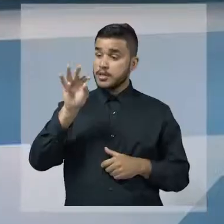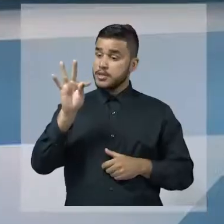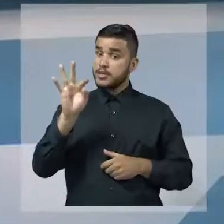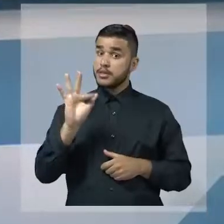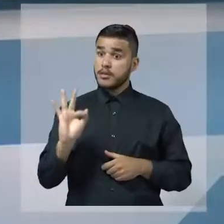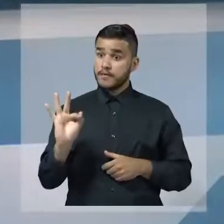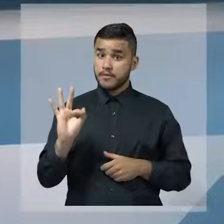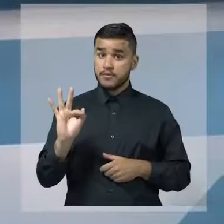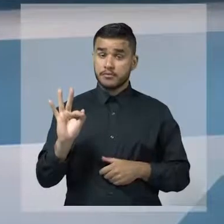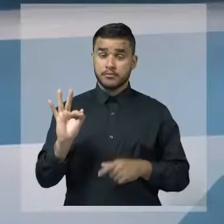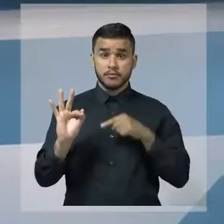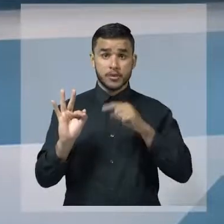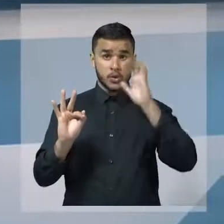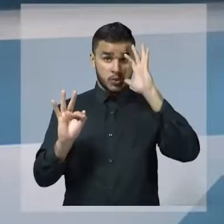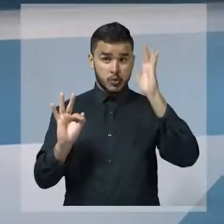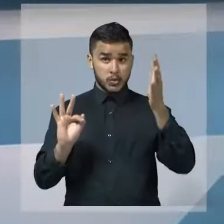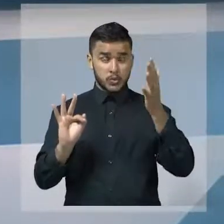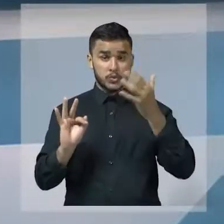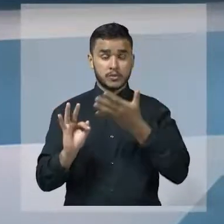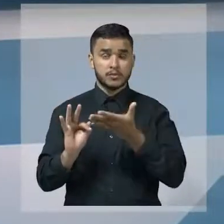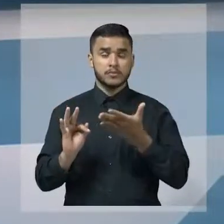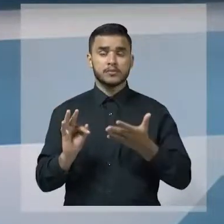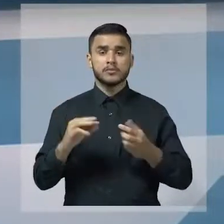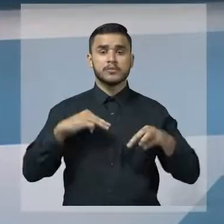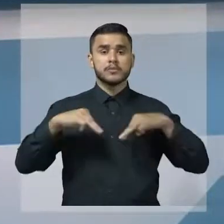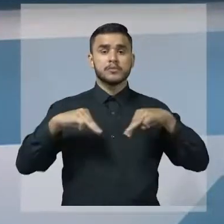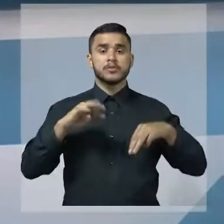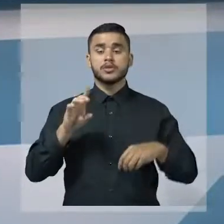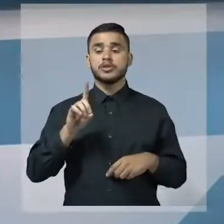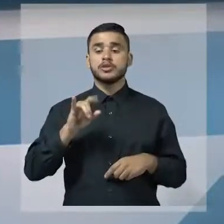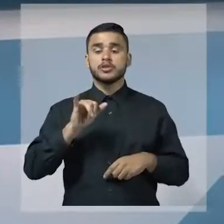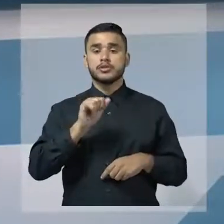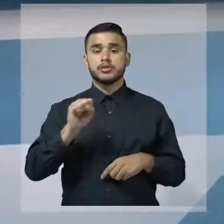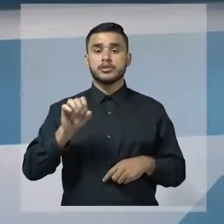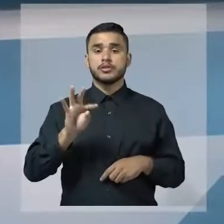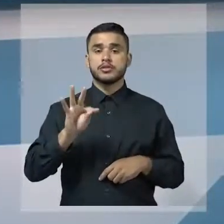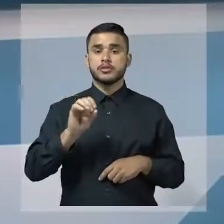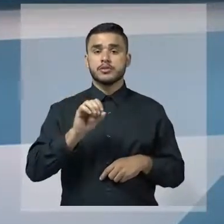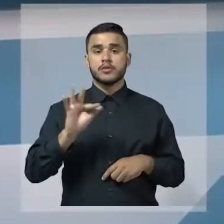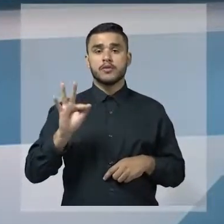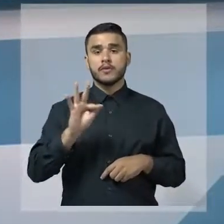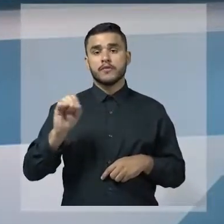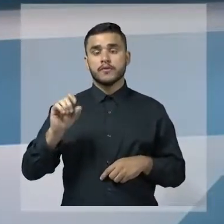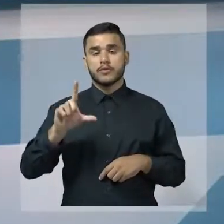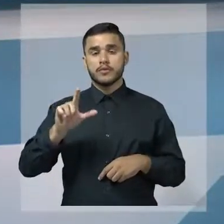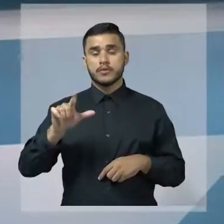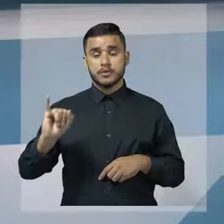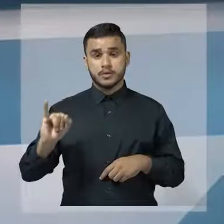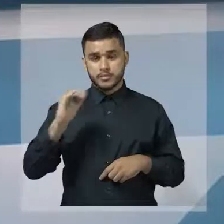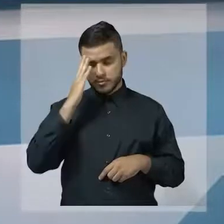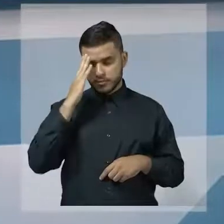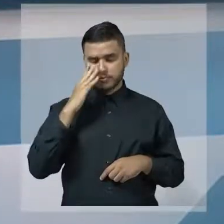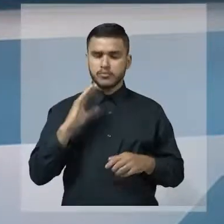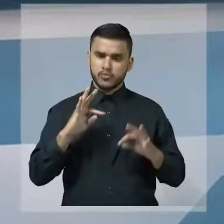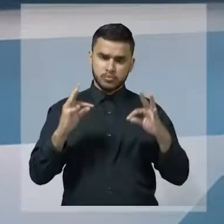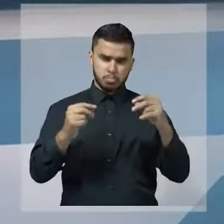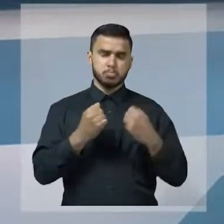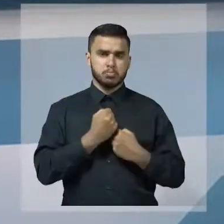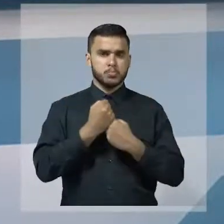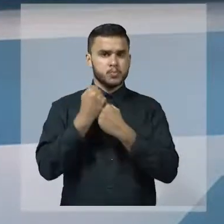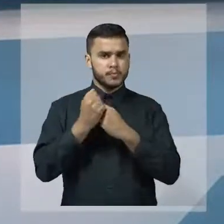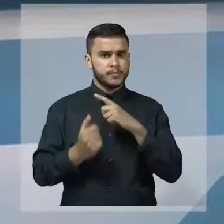Federal, aliás, uma decisão do seu presidente, o ministro Dias Toffoli, obviamente que com o apoio dos seus pares, para